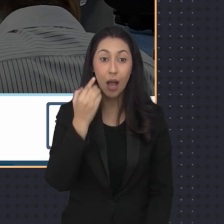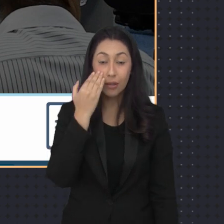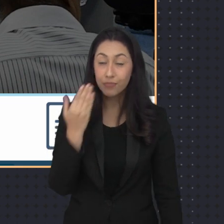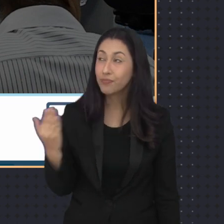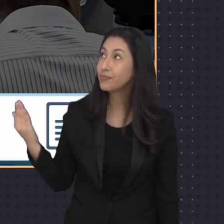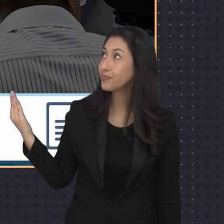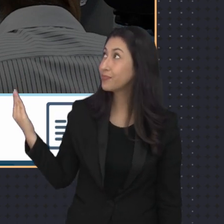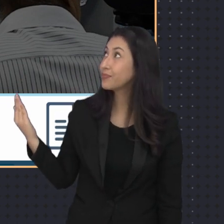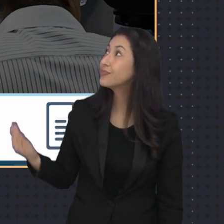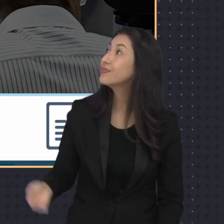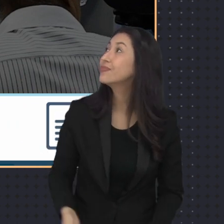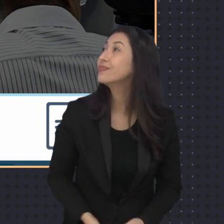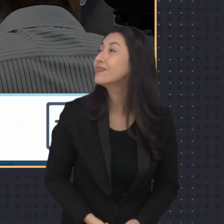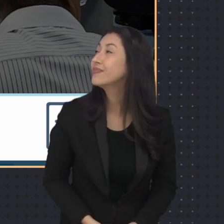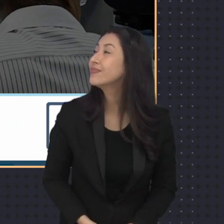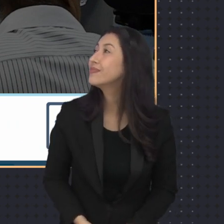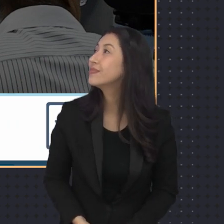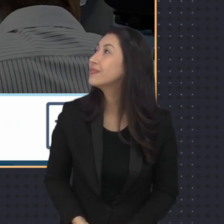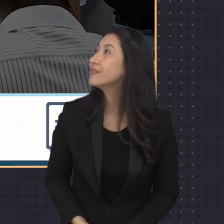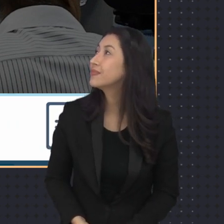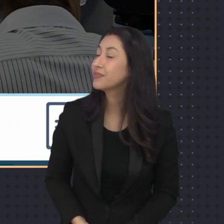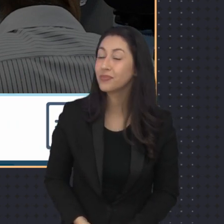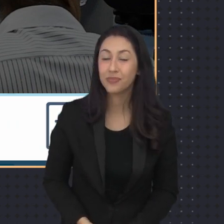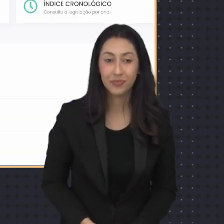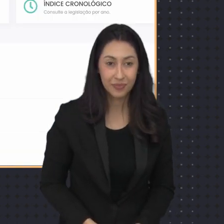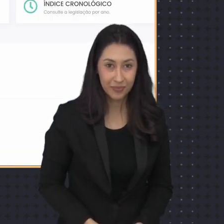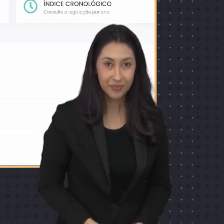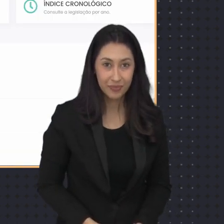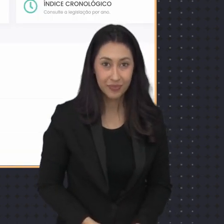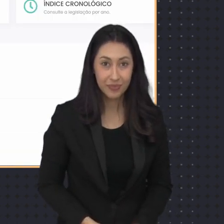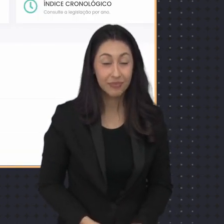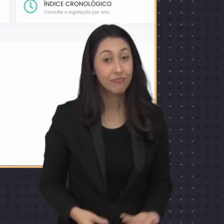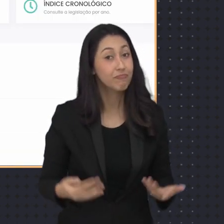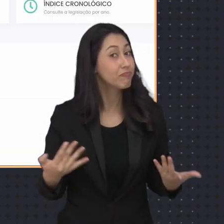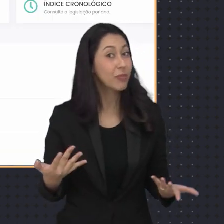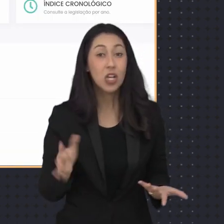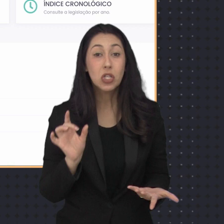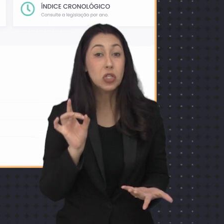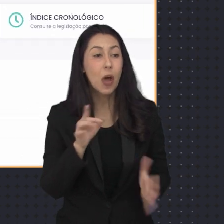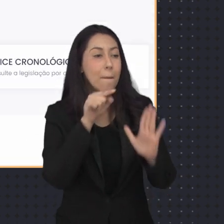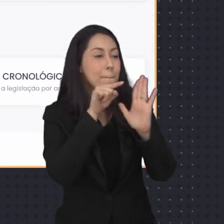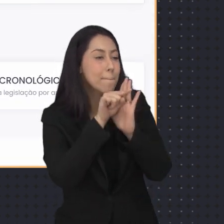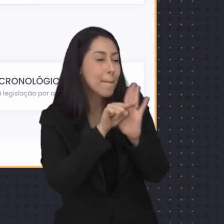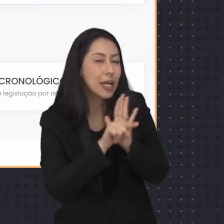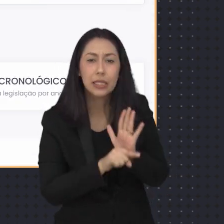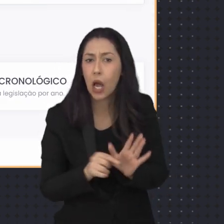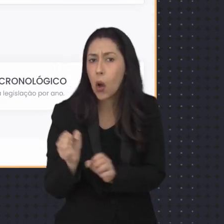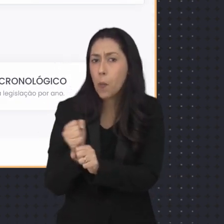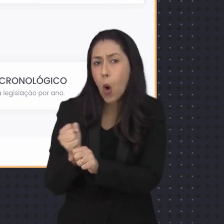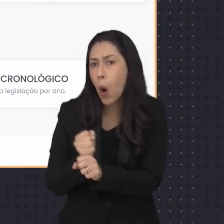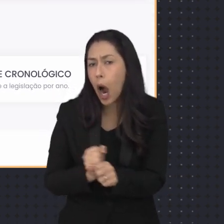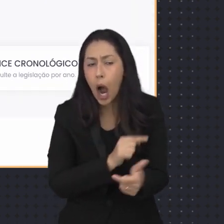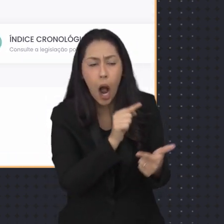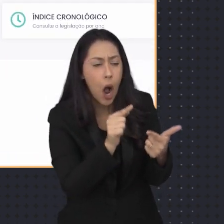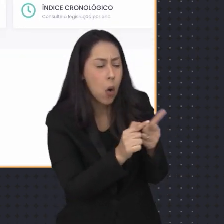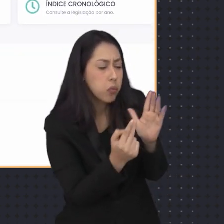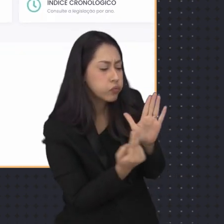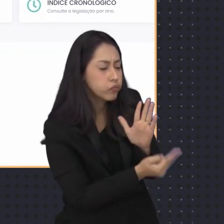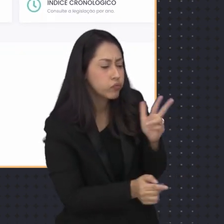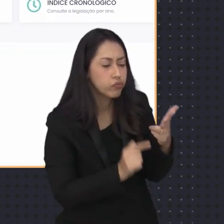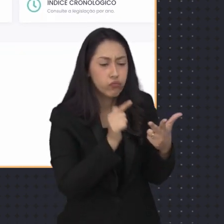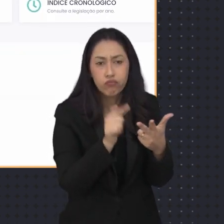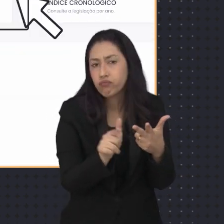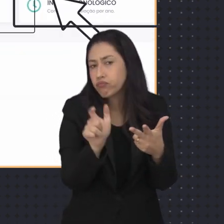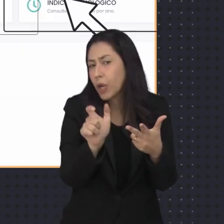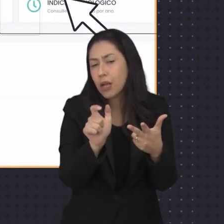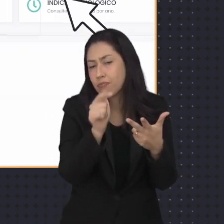clicar em Atividade Legislativa, depois em Legislação Municipal. Aí é só consultar a lei pelo ano, autor,